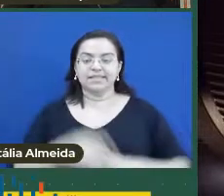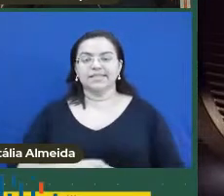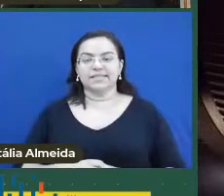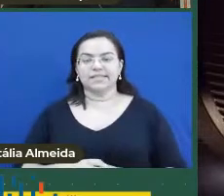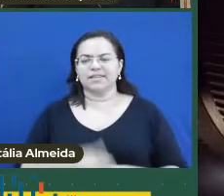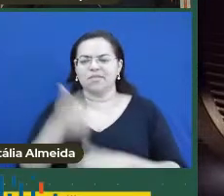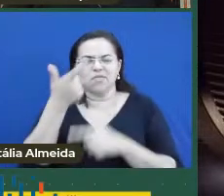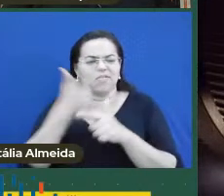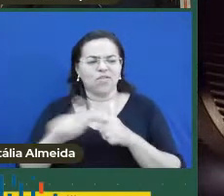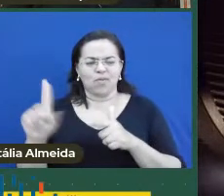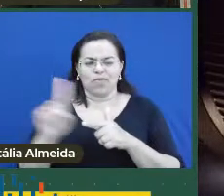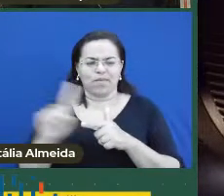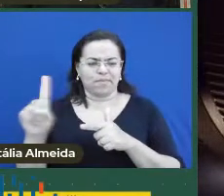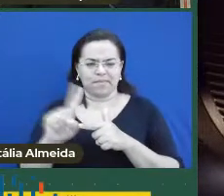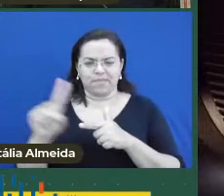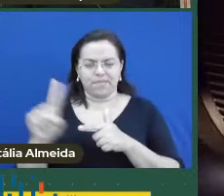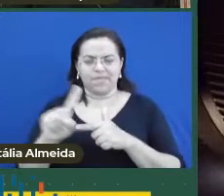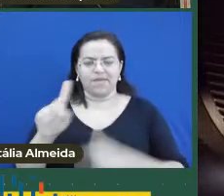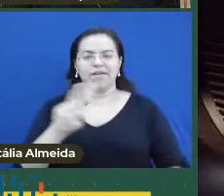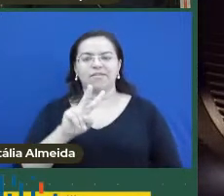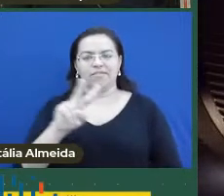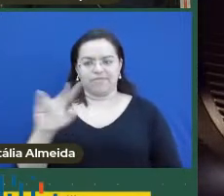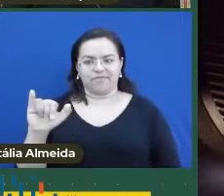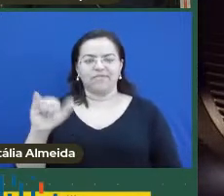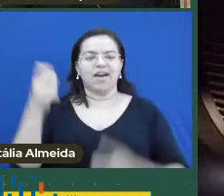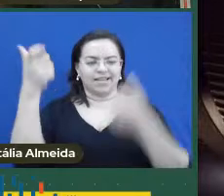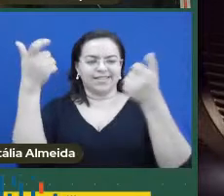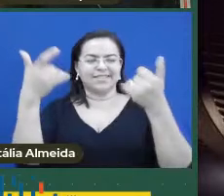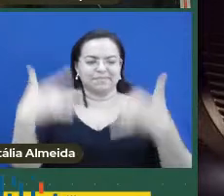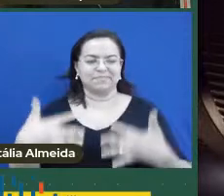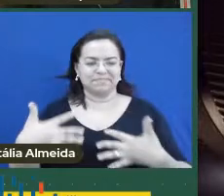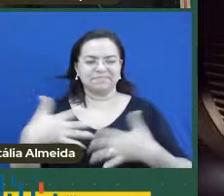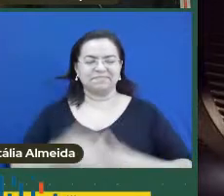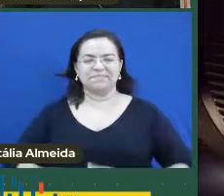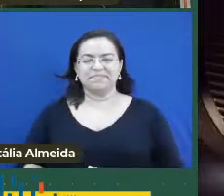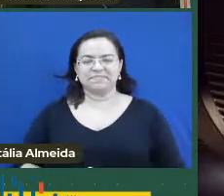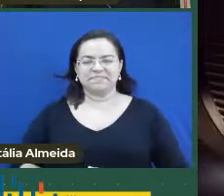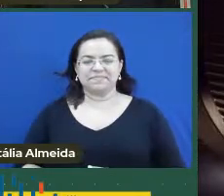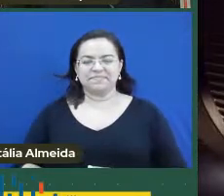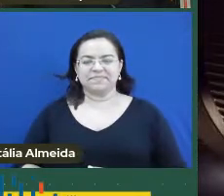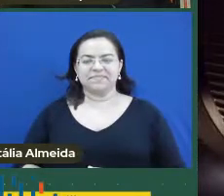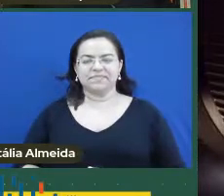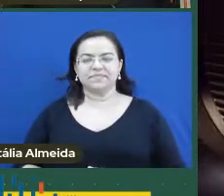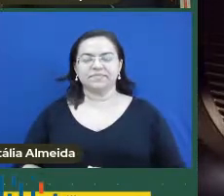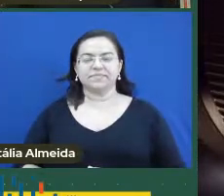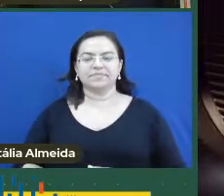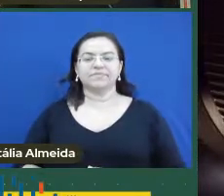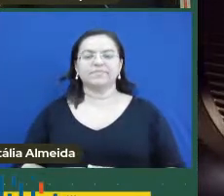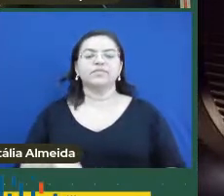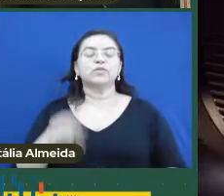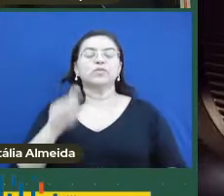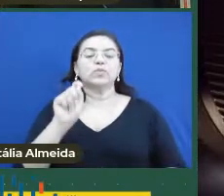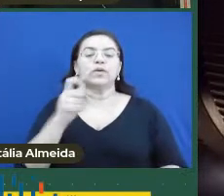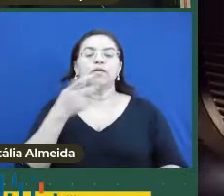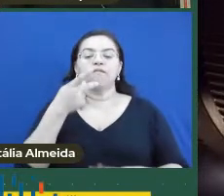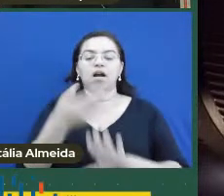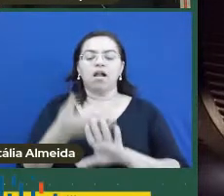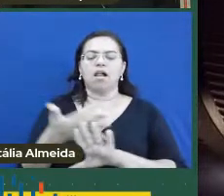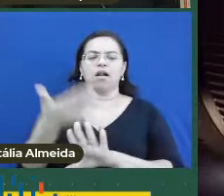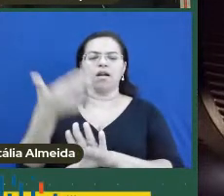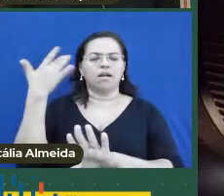problema, a gente explica isso, né? O que eu questiono desde o início, no primeiro